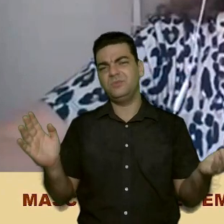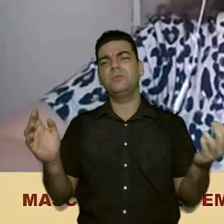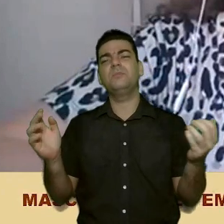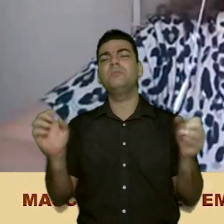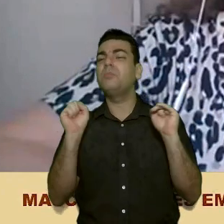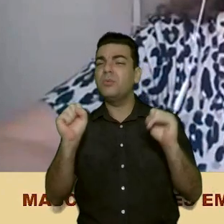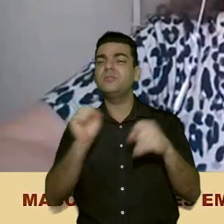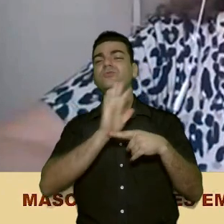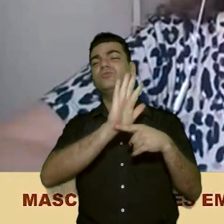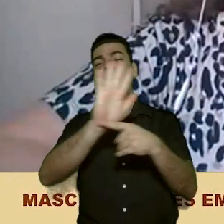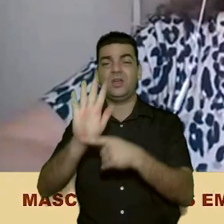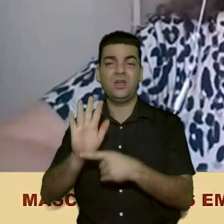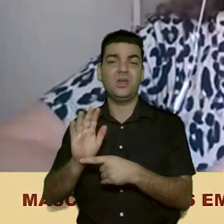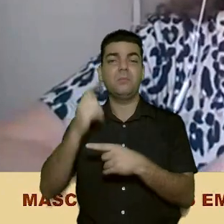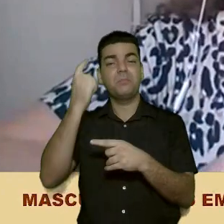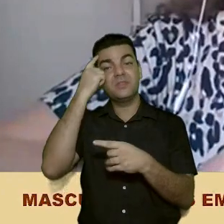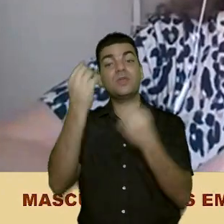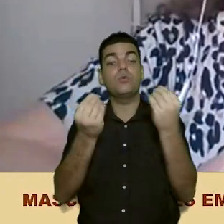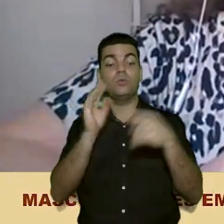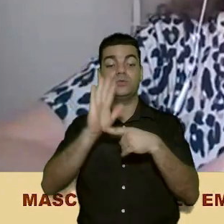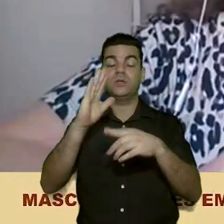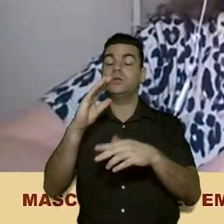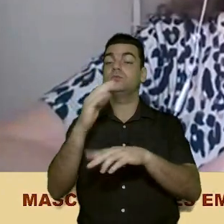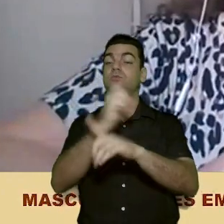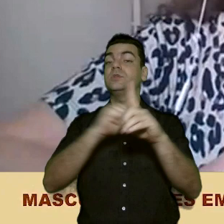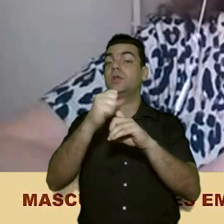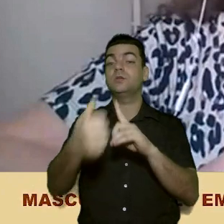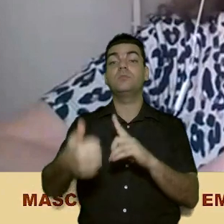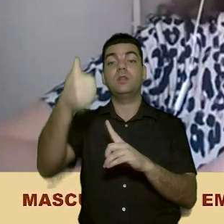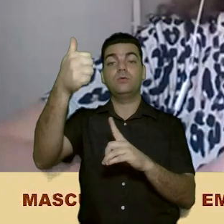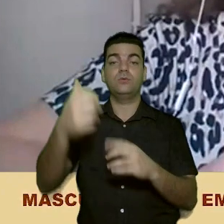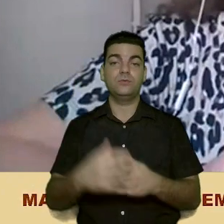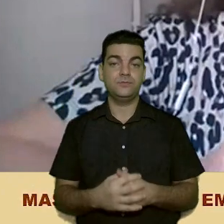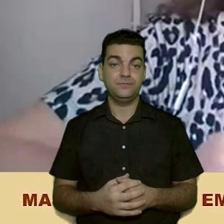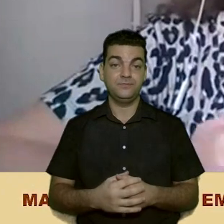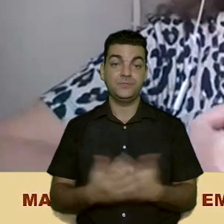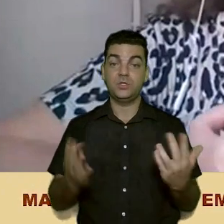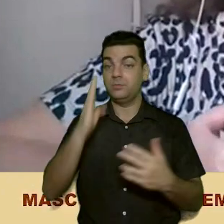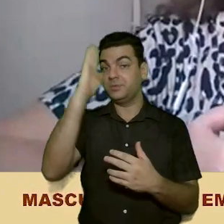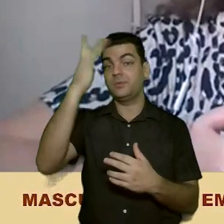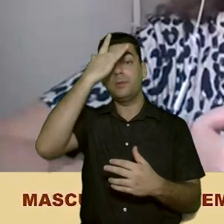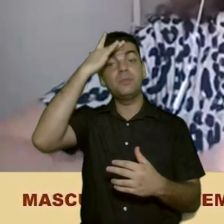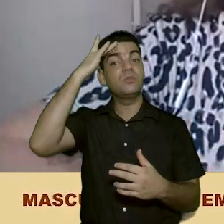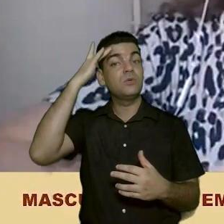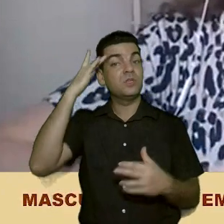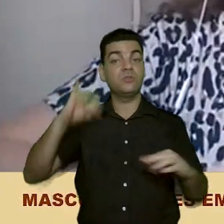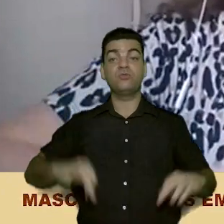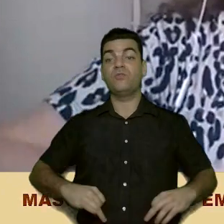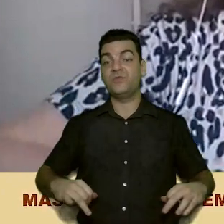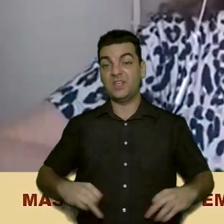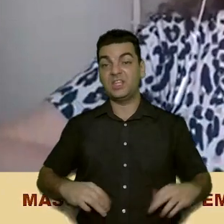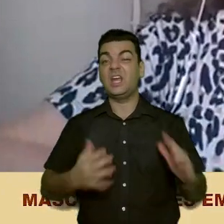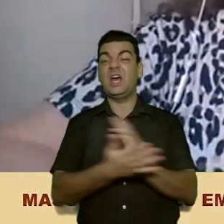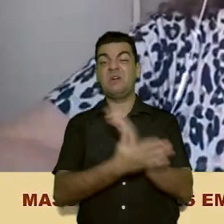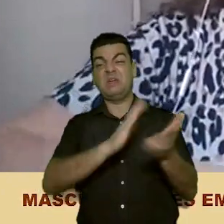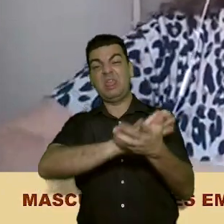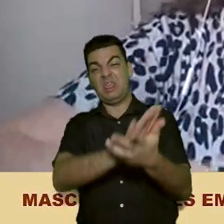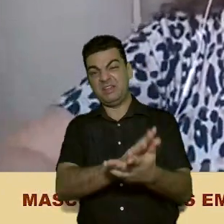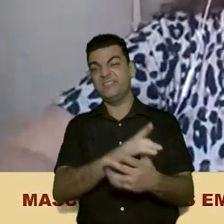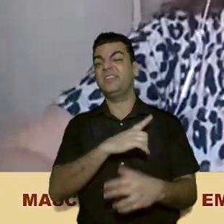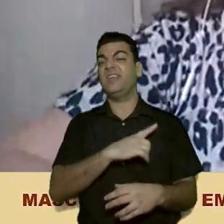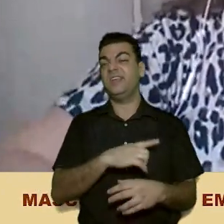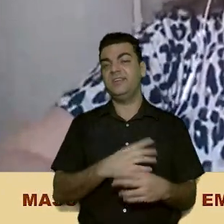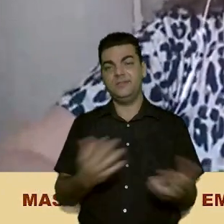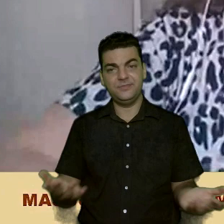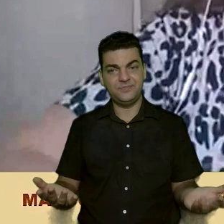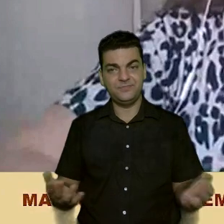mão dos privilégios, enfim, e usar deles, né? Em prol de toda a sociedade, né? Em prol de todas as pessoas,